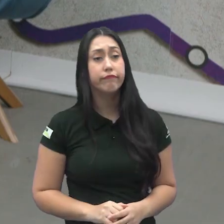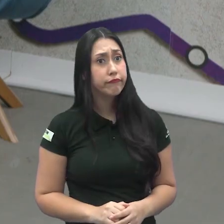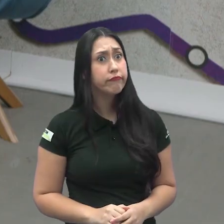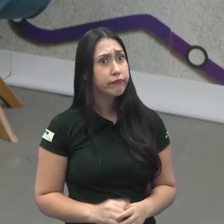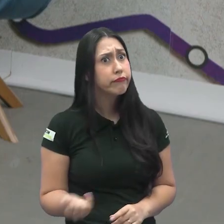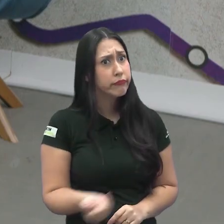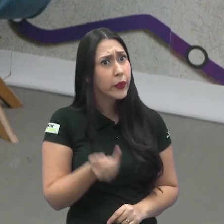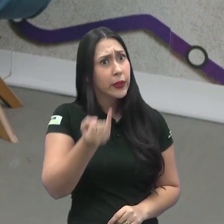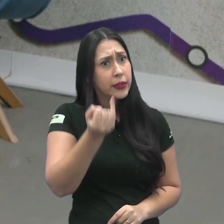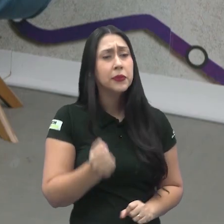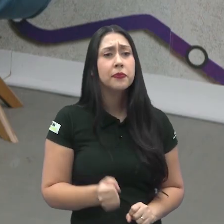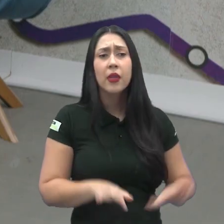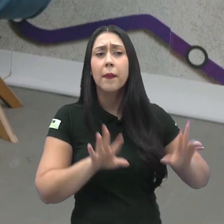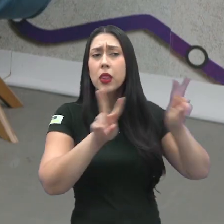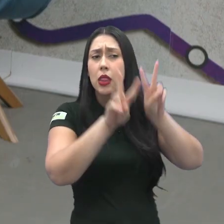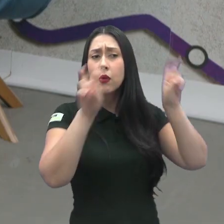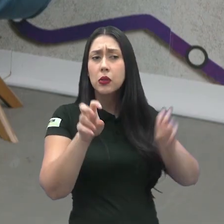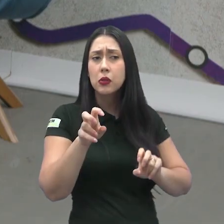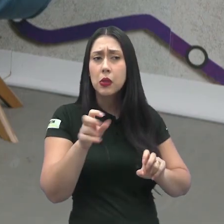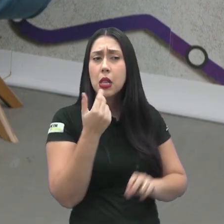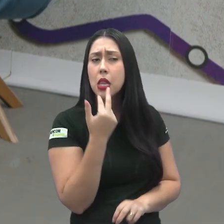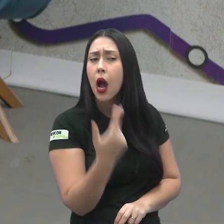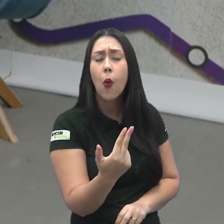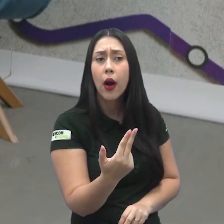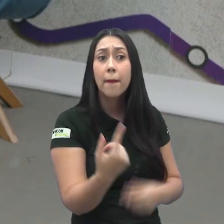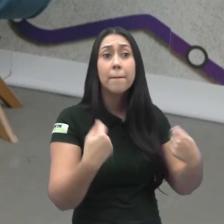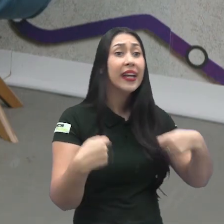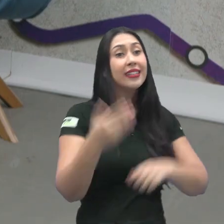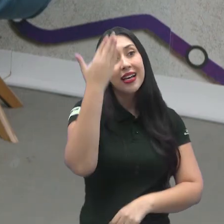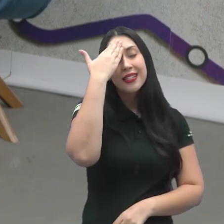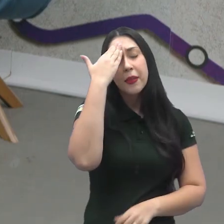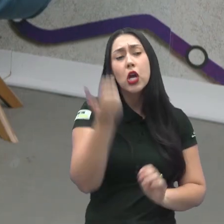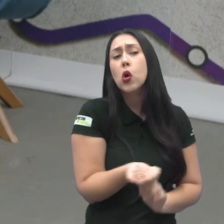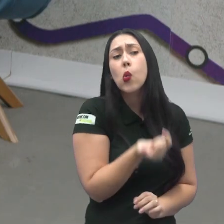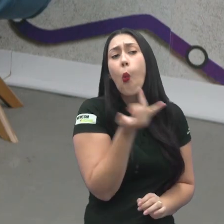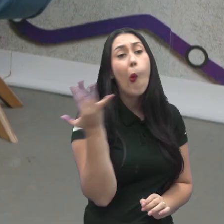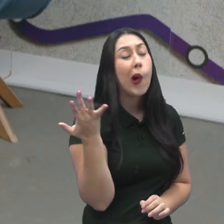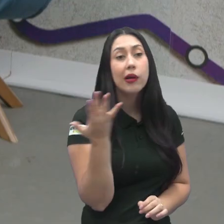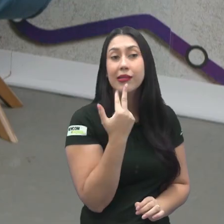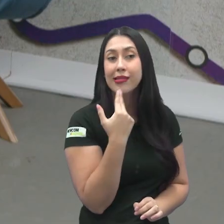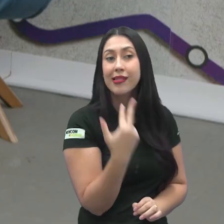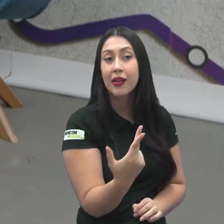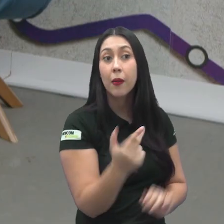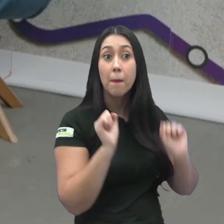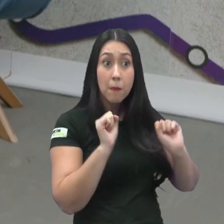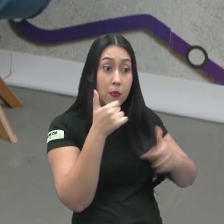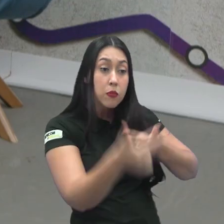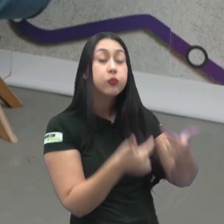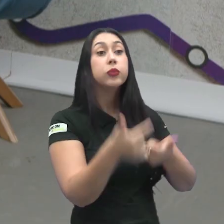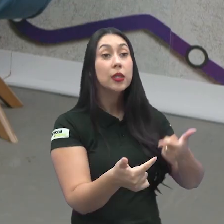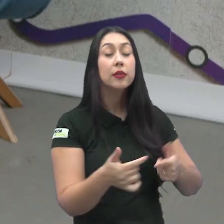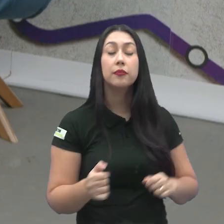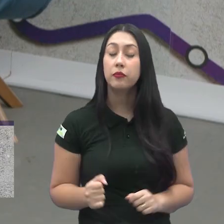também isso, professor. Em relação a idiomas, né? Quantas línguas são necessárias se falar, né, para atuar na